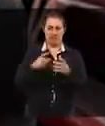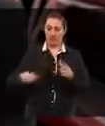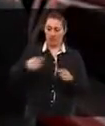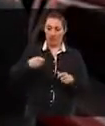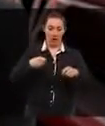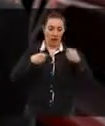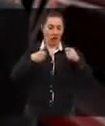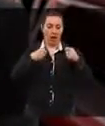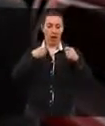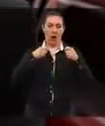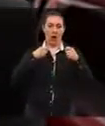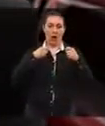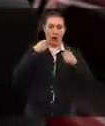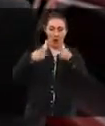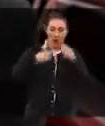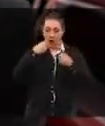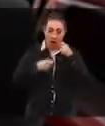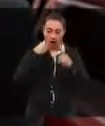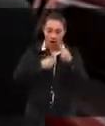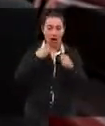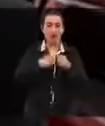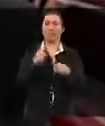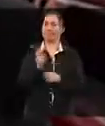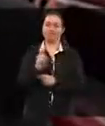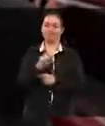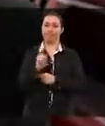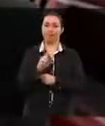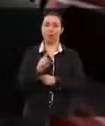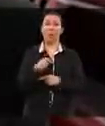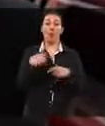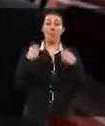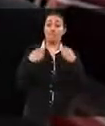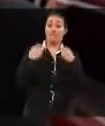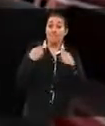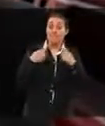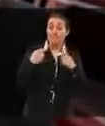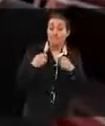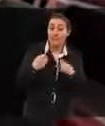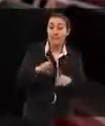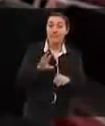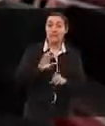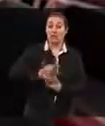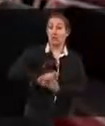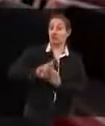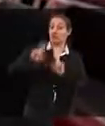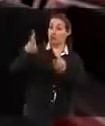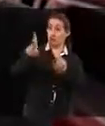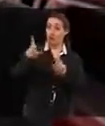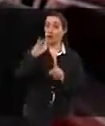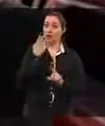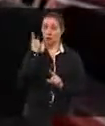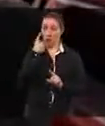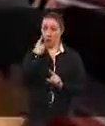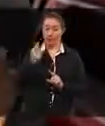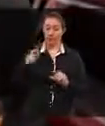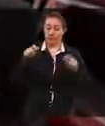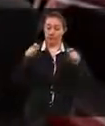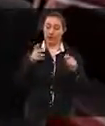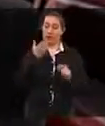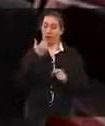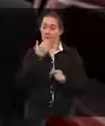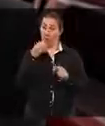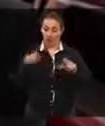os talheres na mão, porque a tendência que a gente fique com os talheres é que a gente coloque mais alimento, né, na nossa boca, então a gente